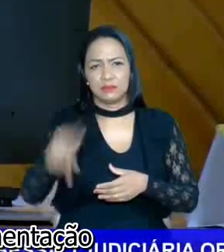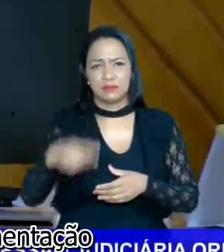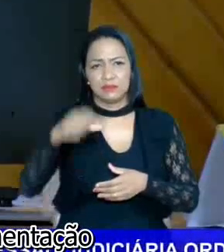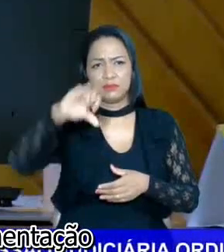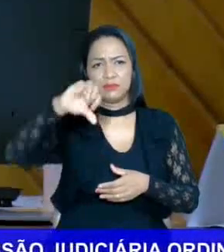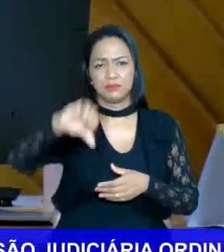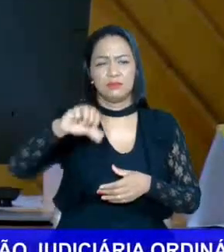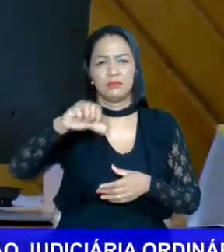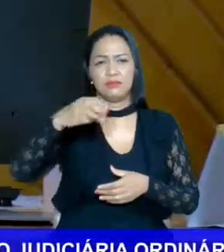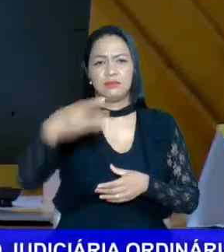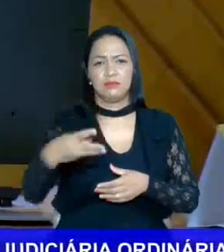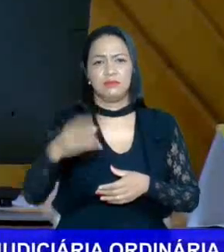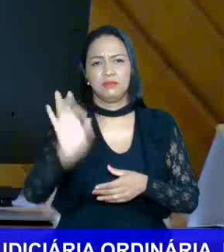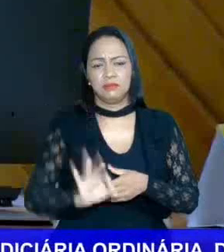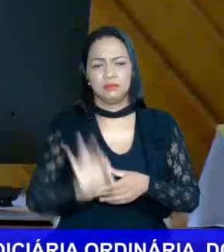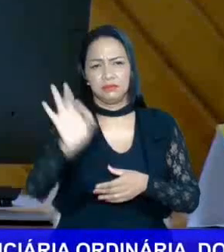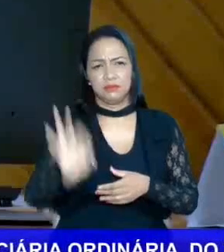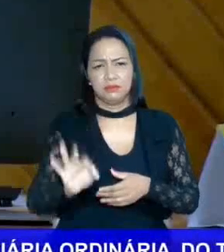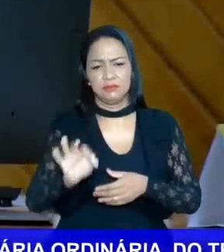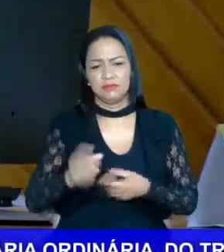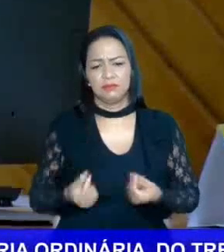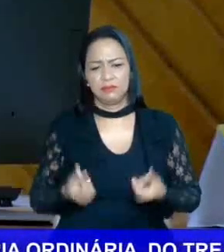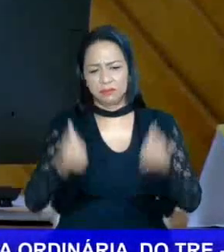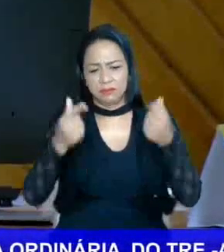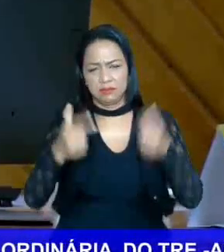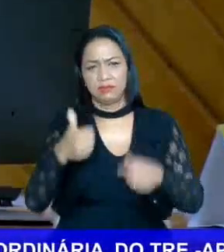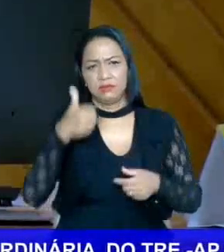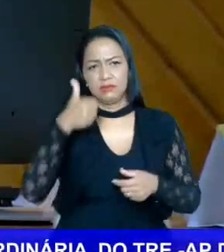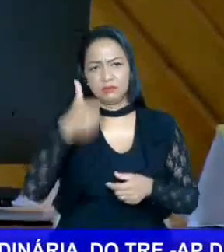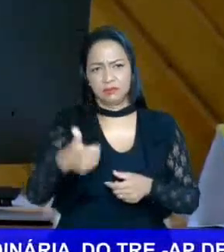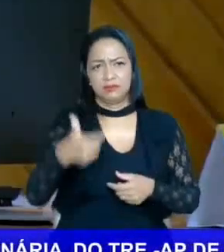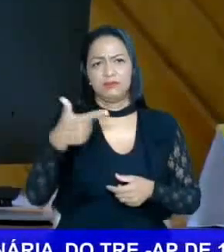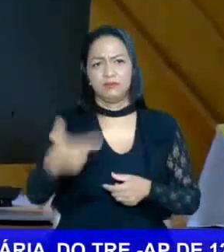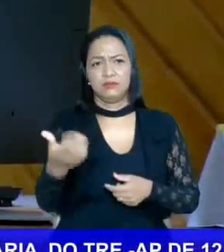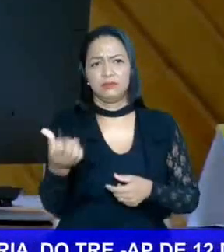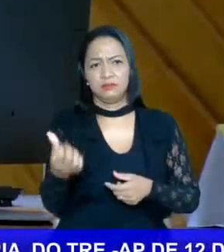0,93% do total da movimentação financeira de R$